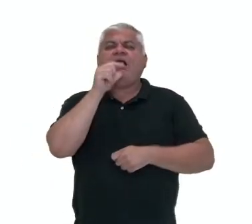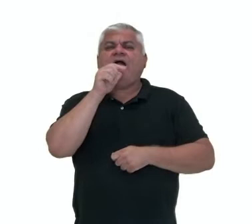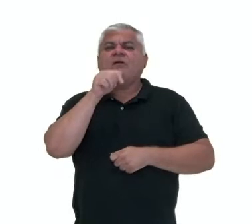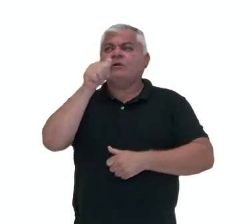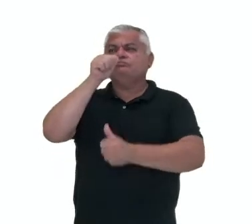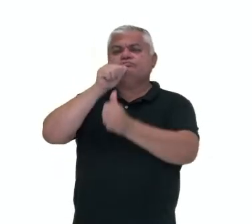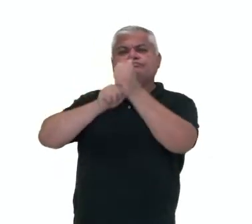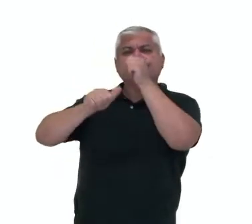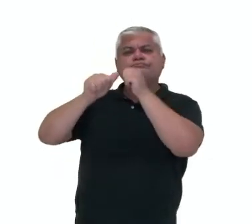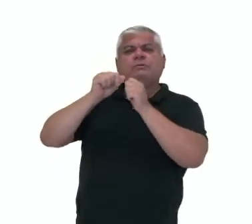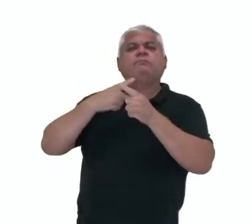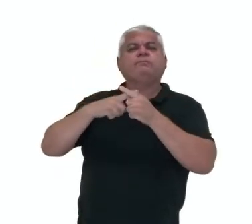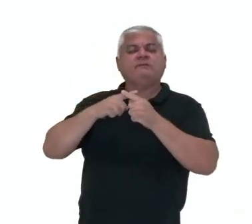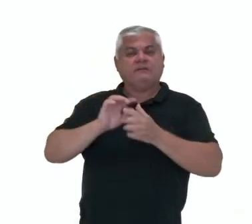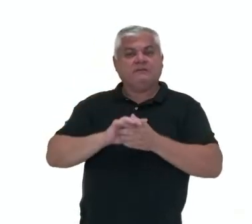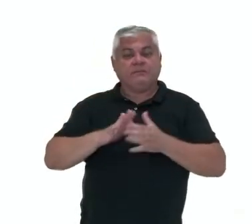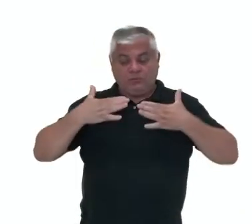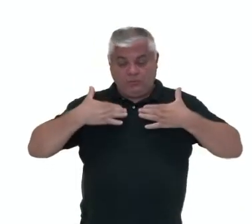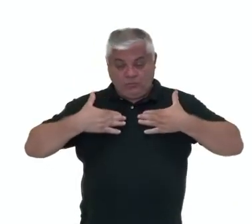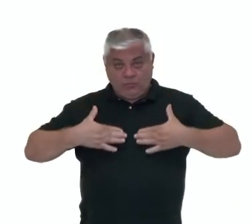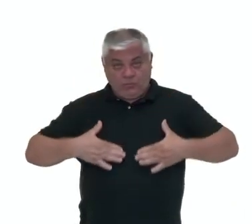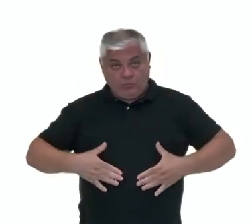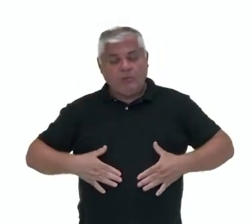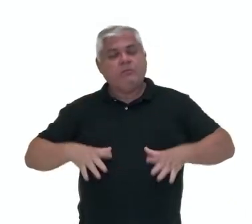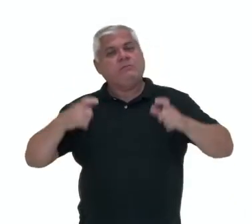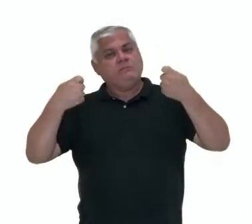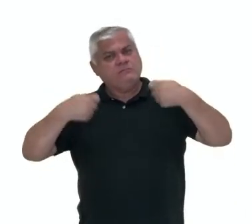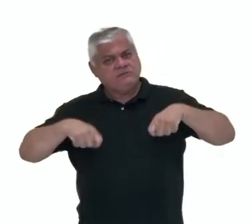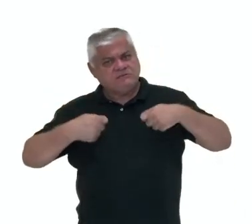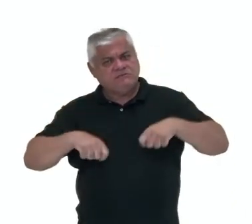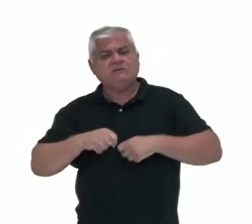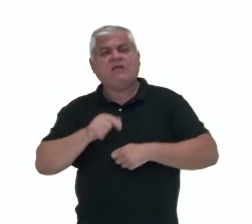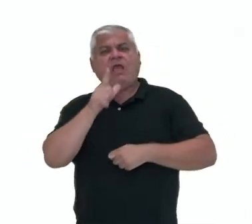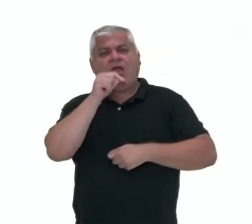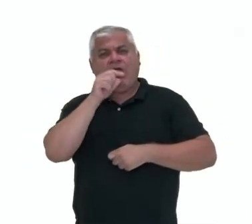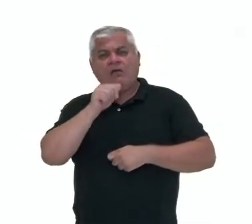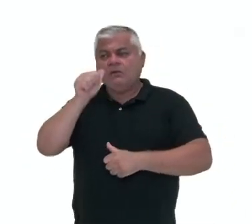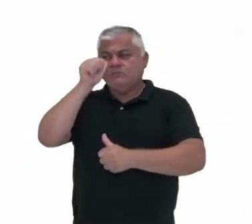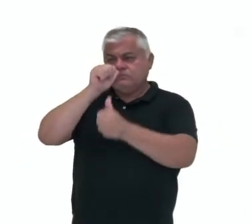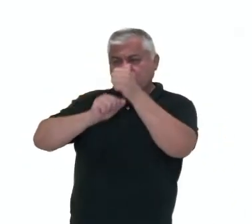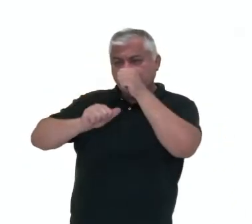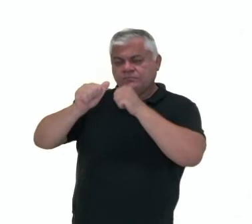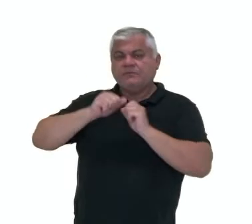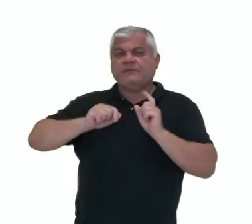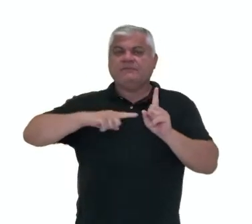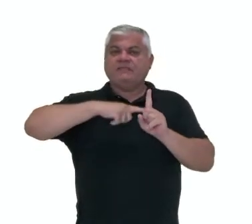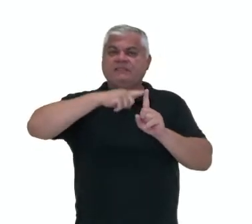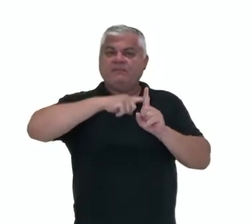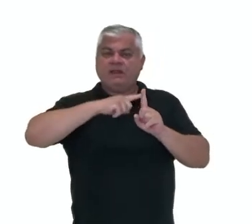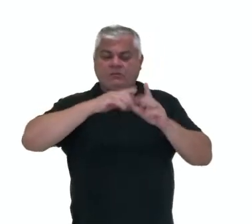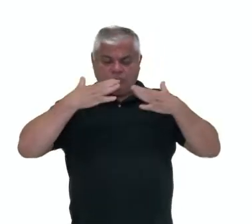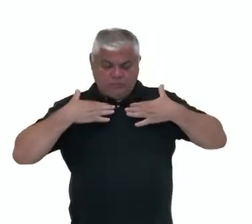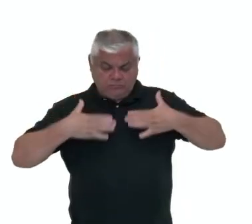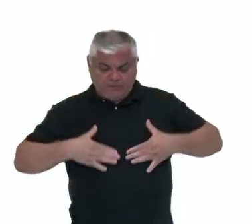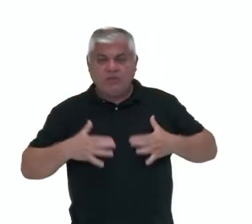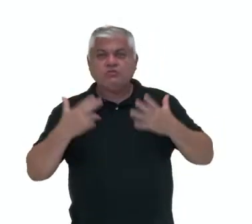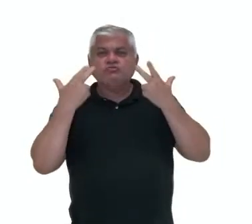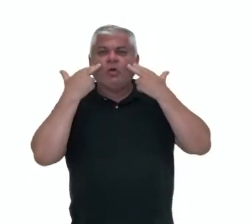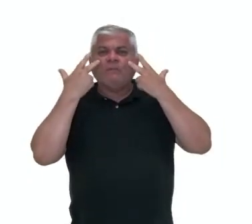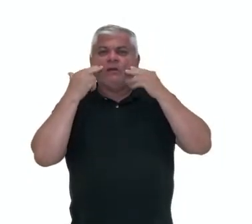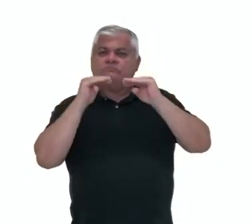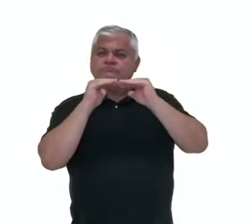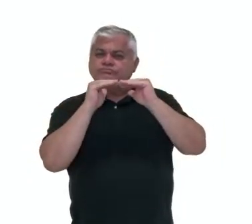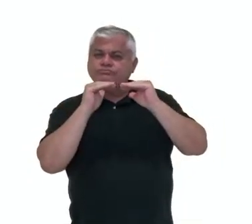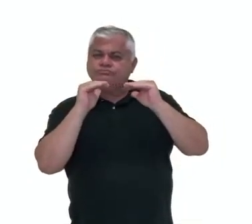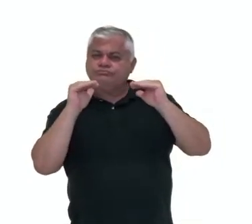O nosso corpo precisa dessa hidratação para manter a temperatura do corpo e para